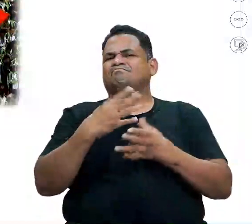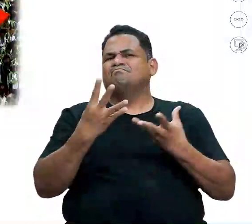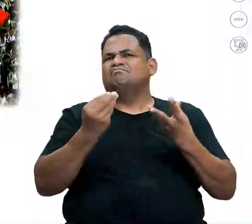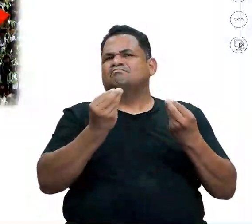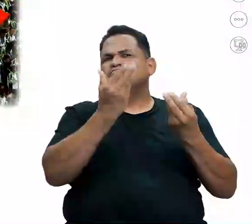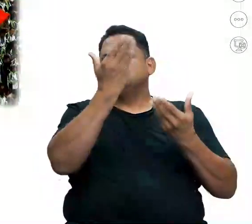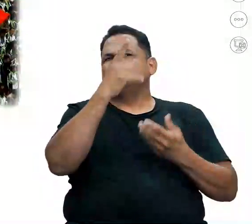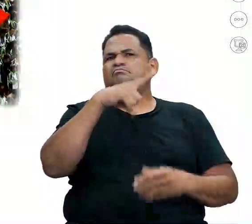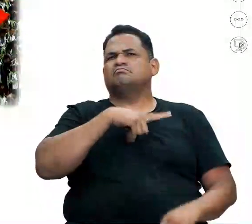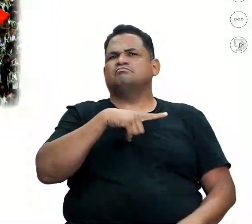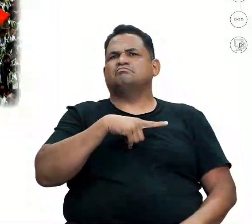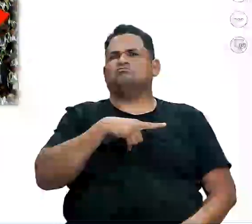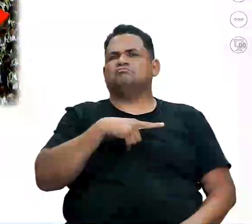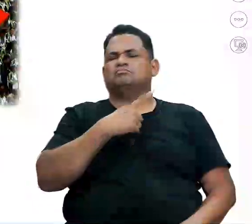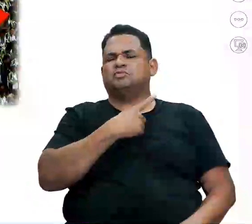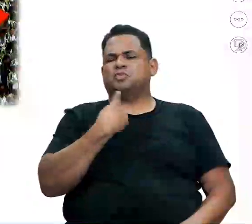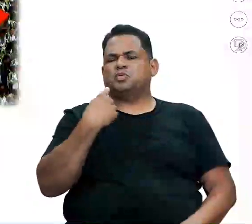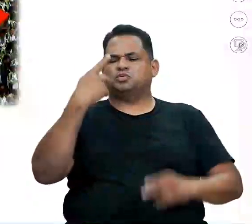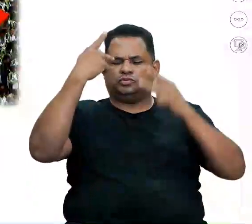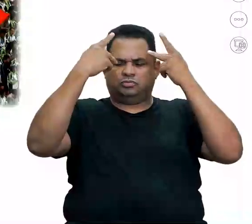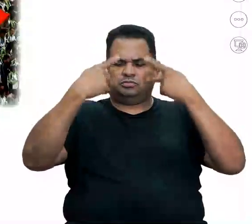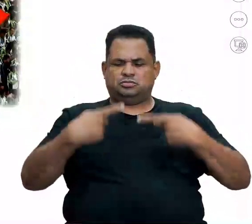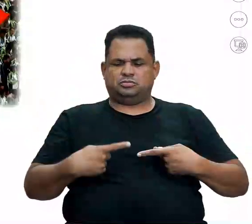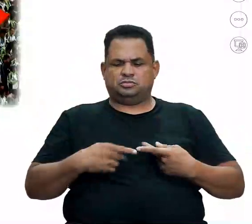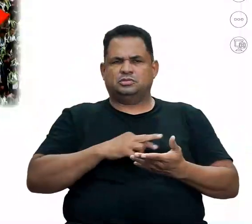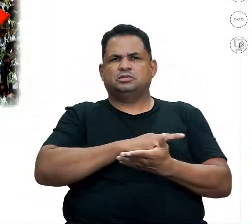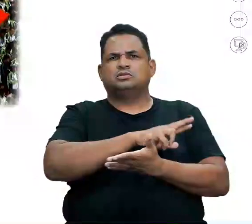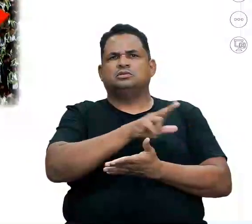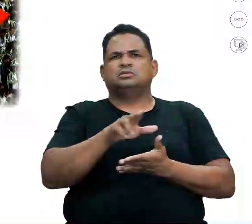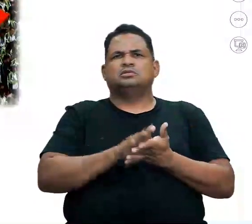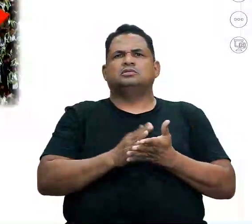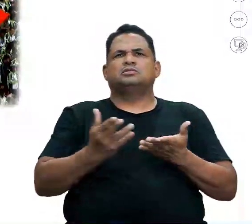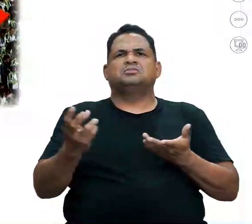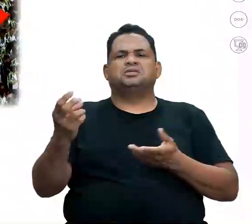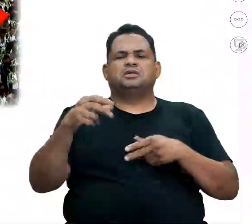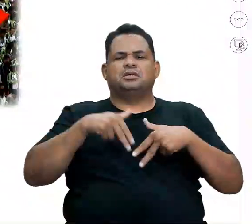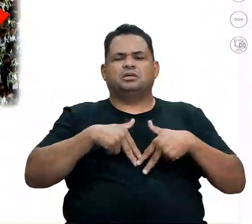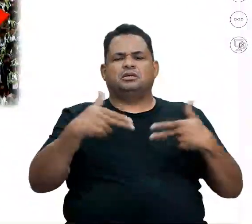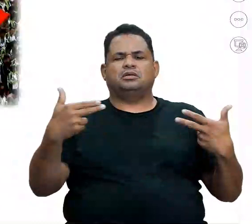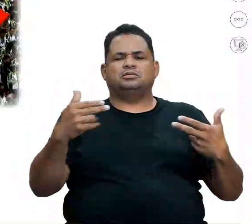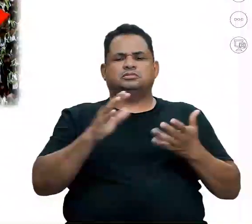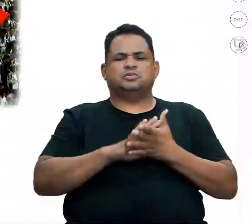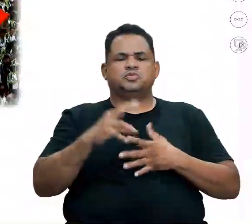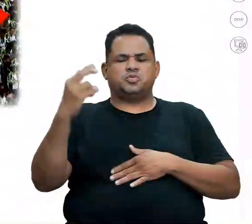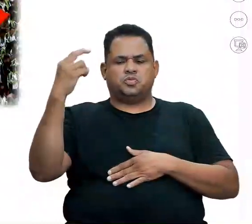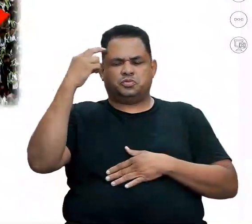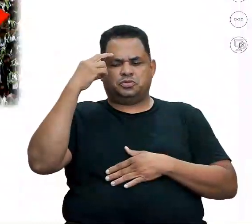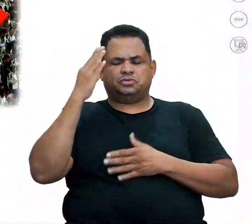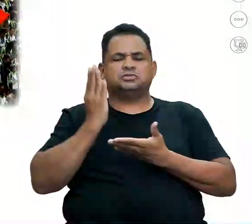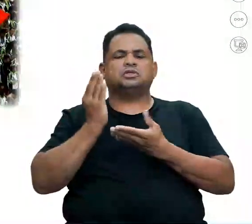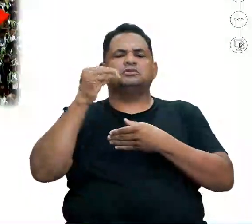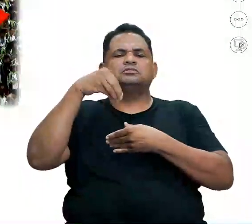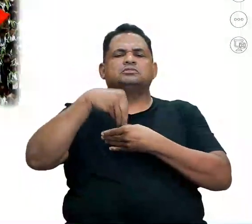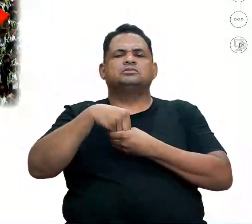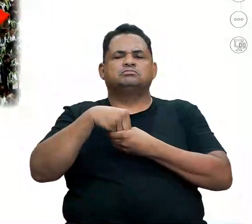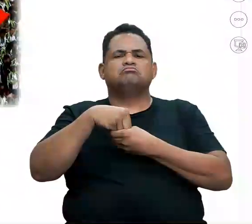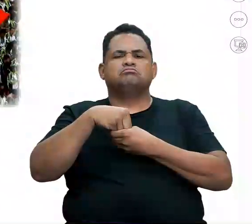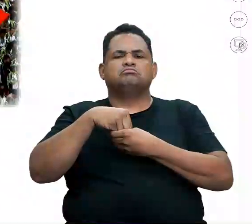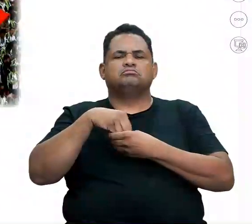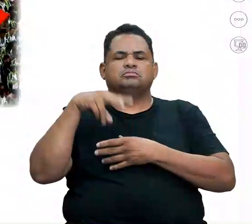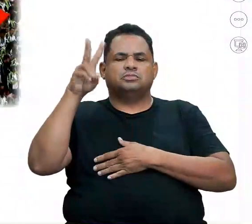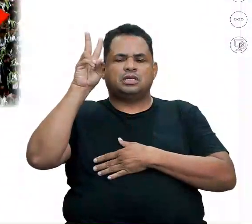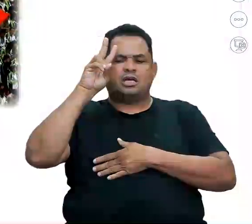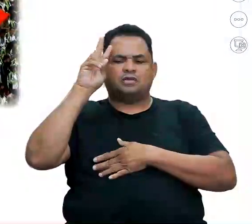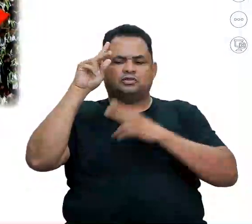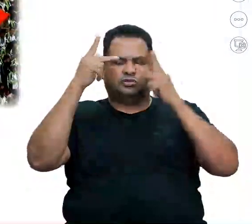humano, ele é múltiplo, né? E a diversidade étnica e cultural faz parte da história da humanidade. Esse negócio